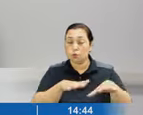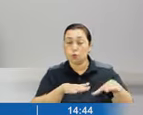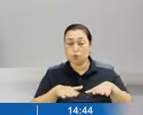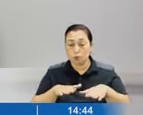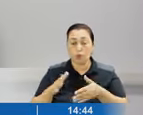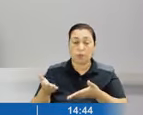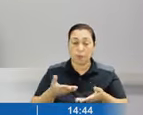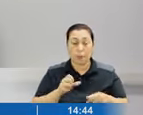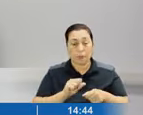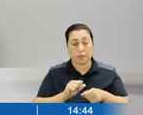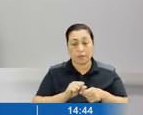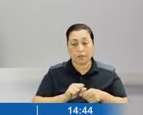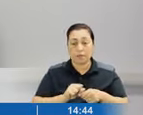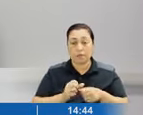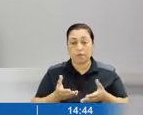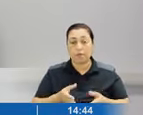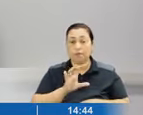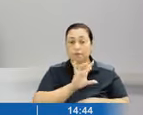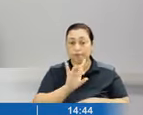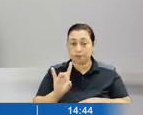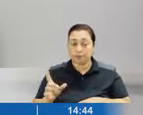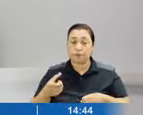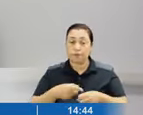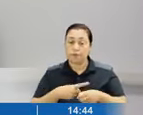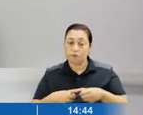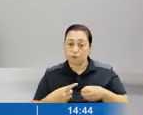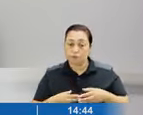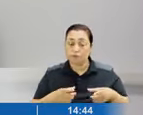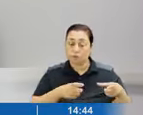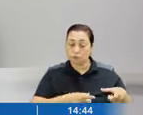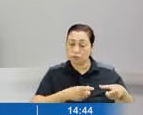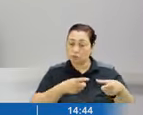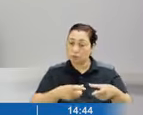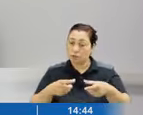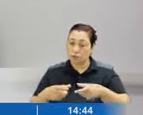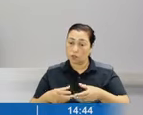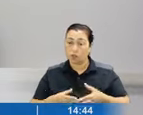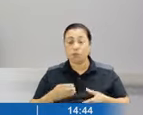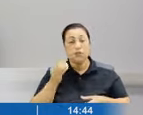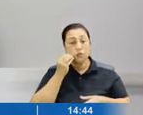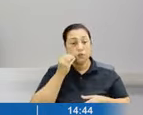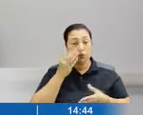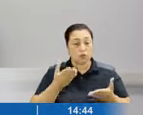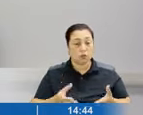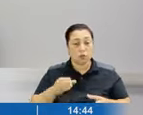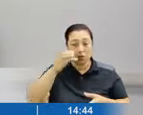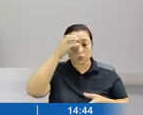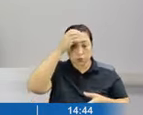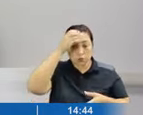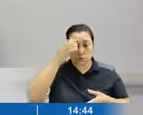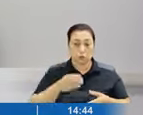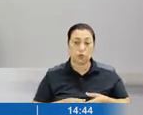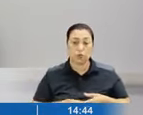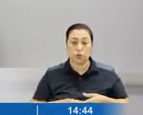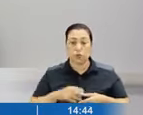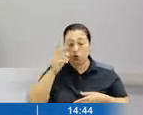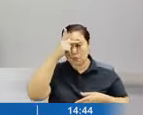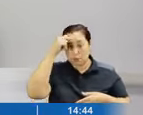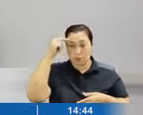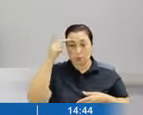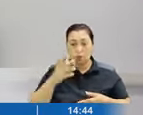que vem sendo feito em cada município, em cada localização, tentando, então, conscientizar a